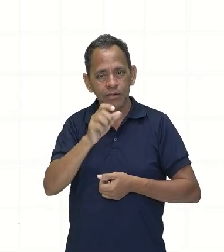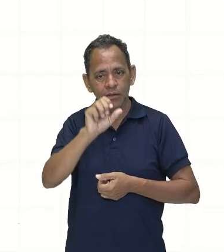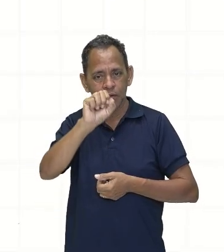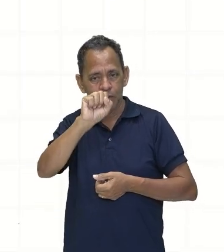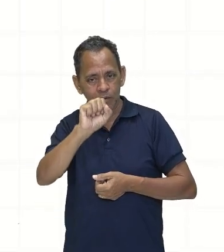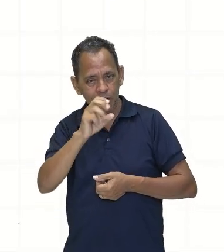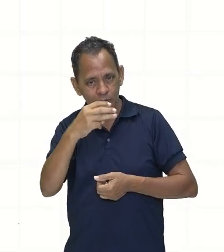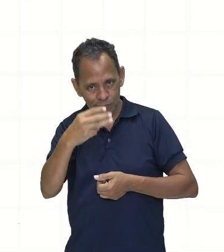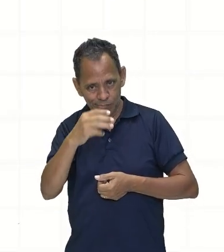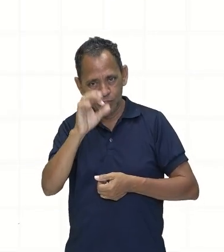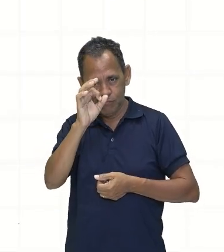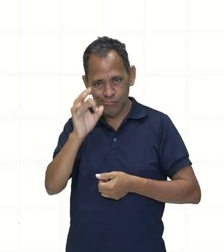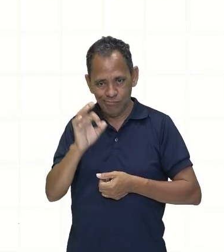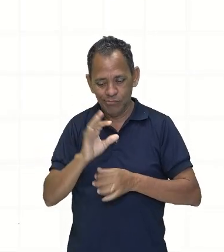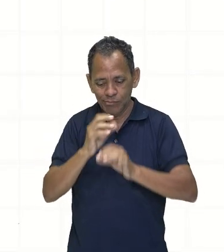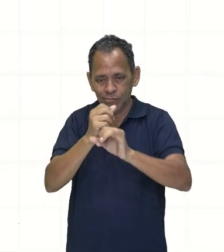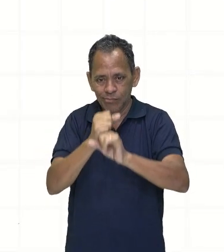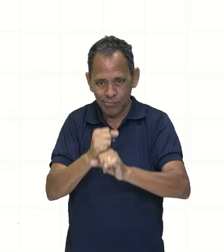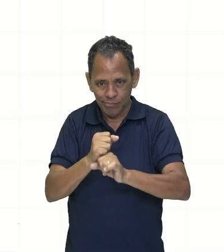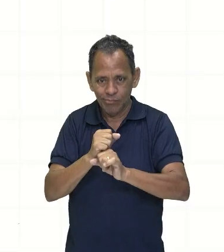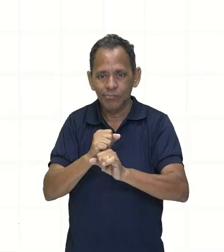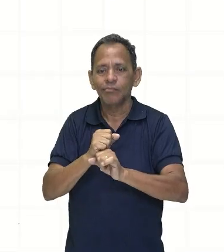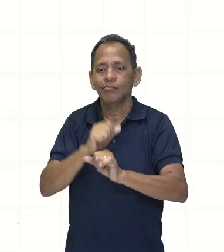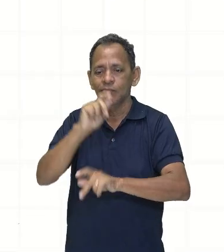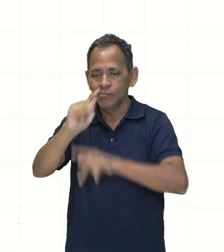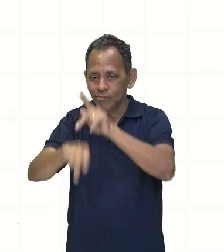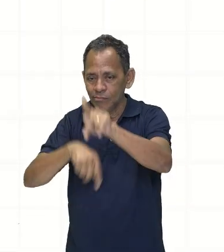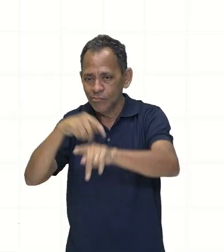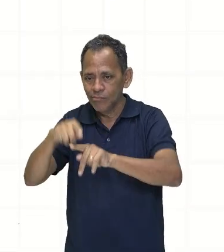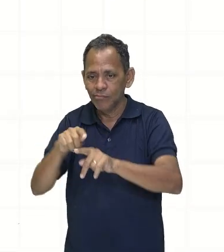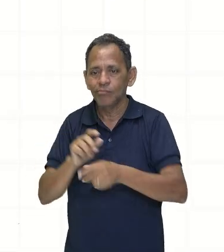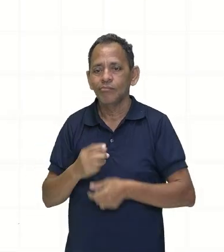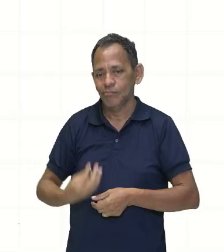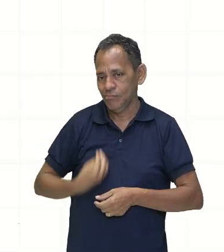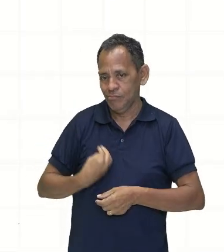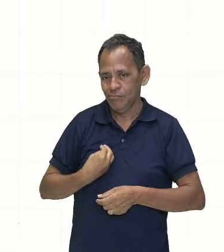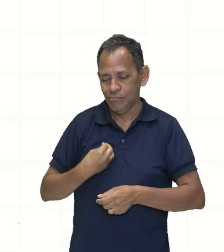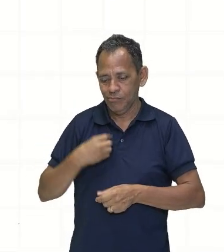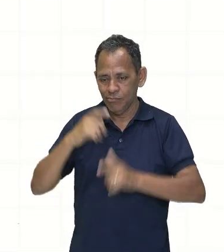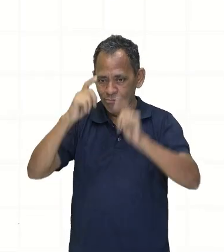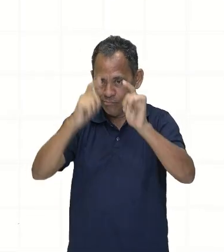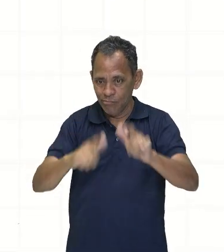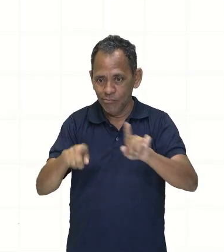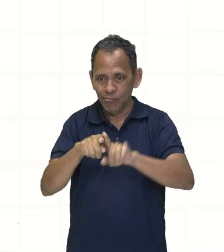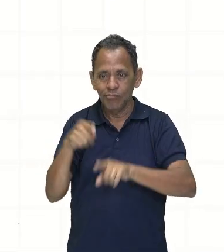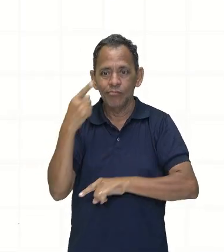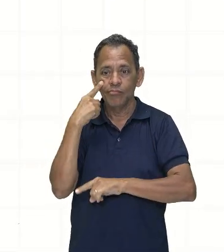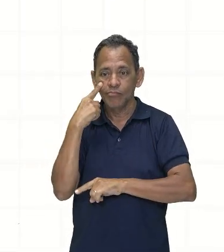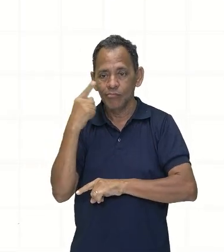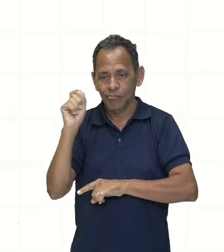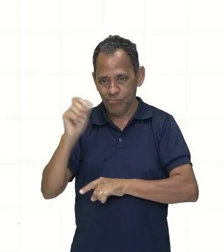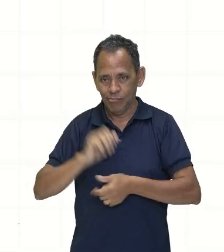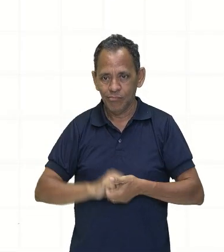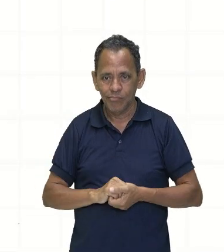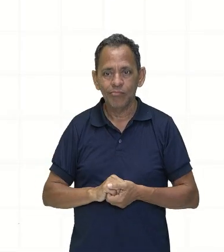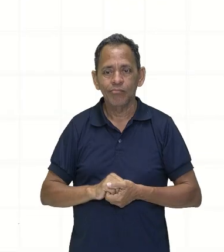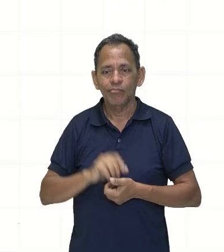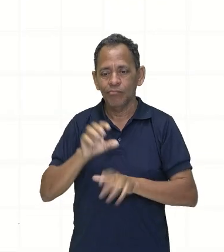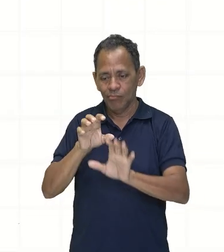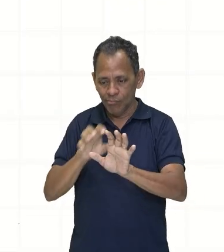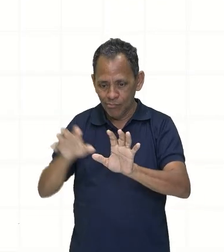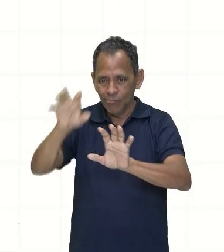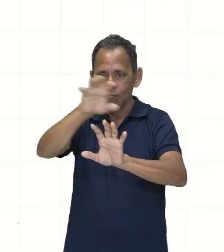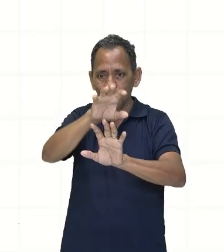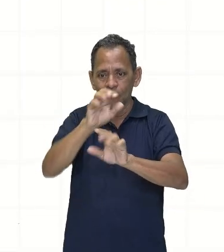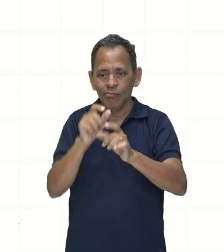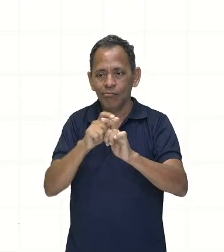0,83% do total de população residente, né? E aí a gente observa que a região com a maior concentração da população